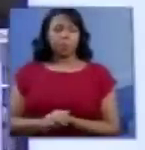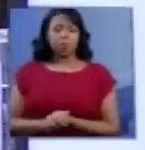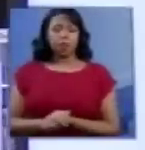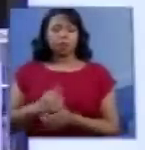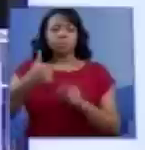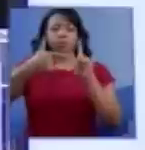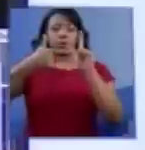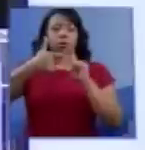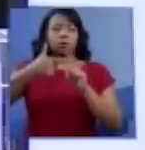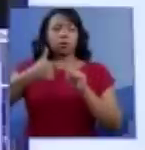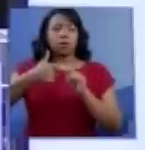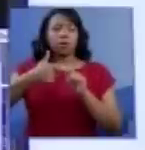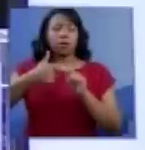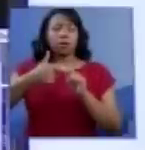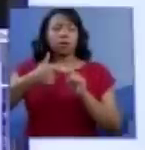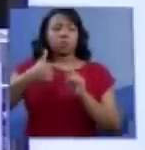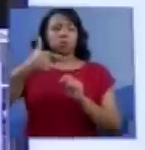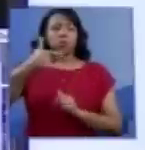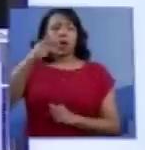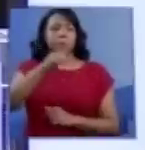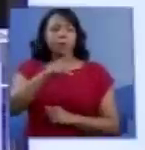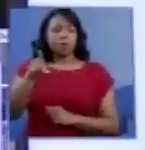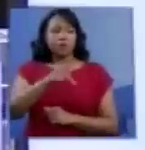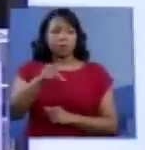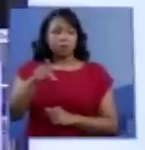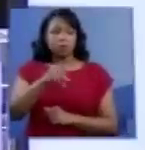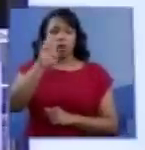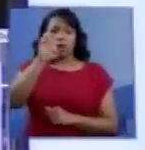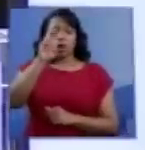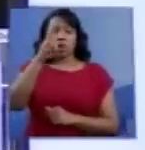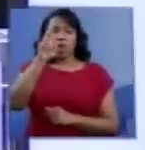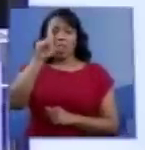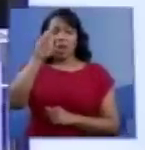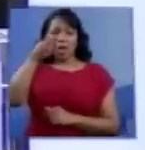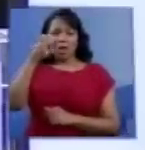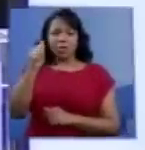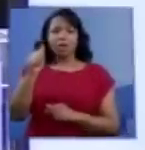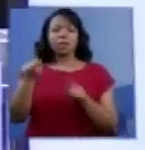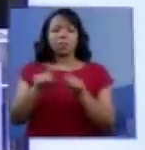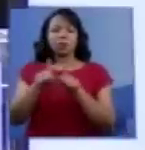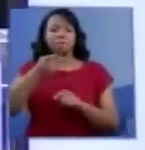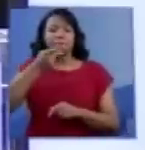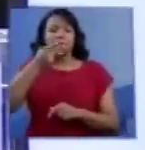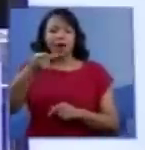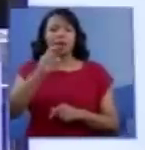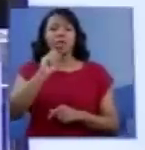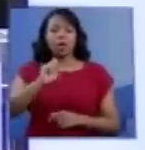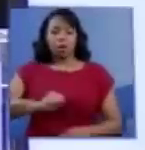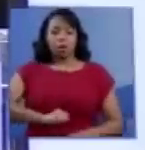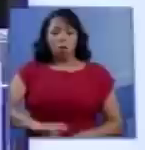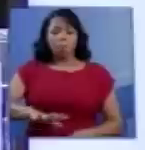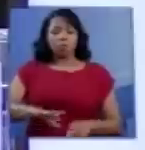professora de direito Maria Helena Diniz assim diz que o aborto eugênico é